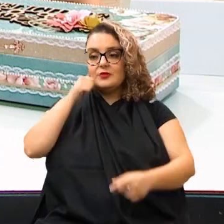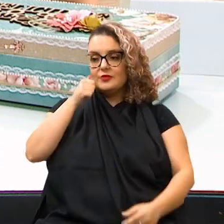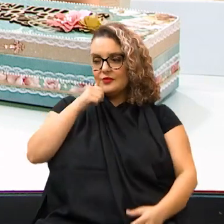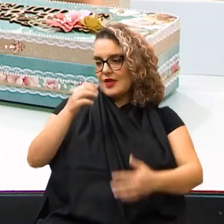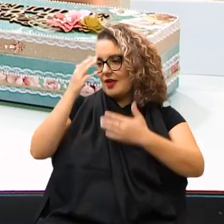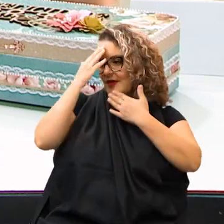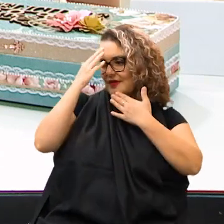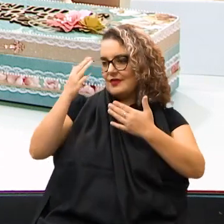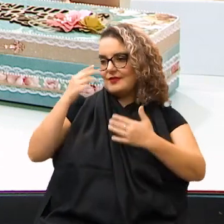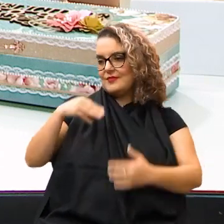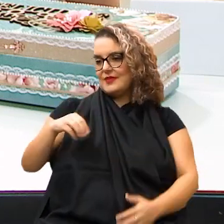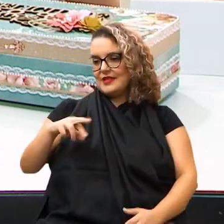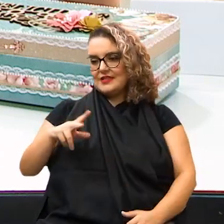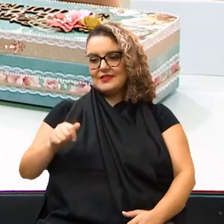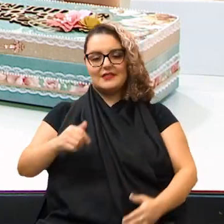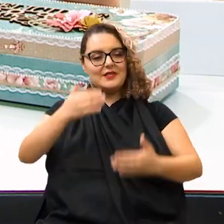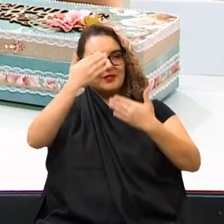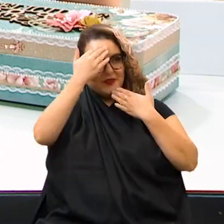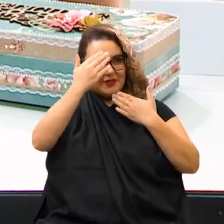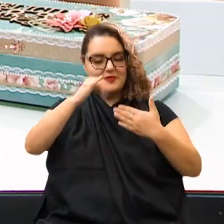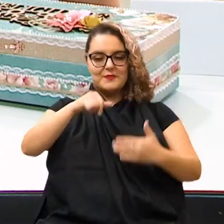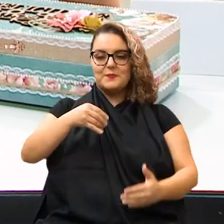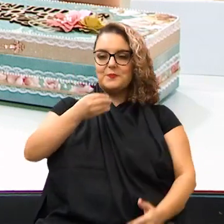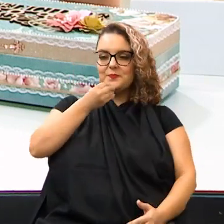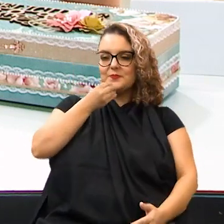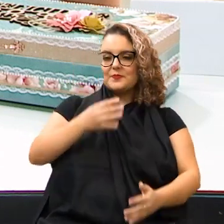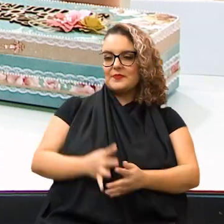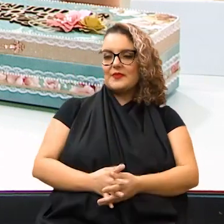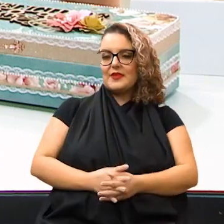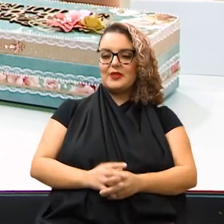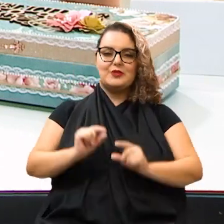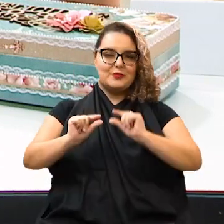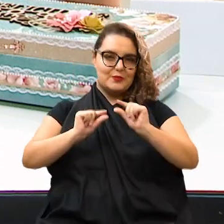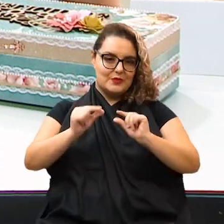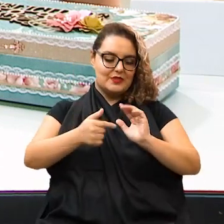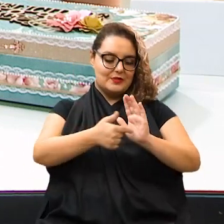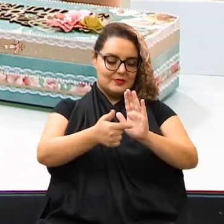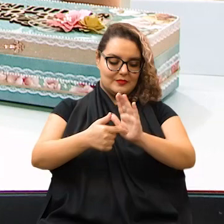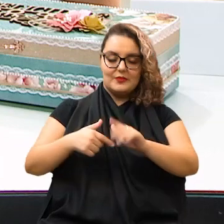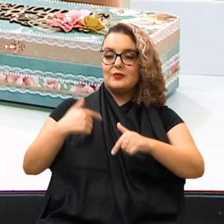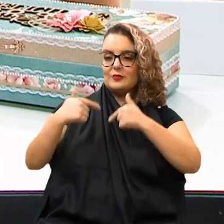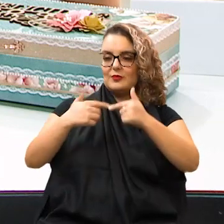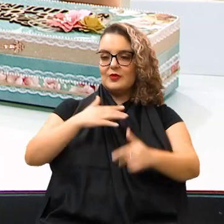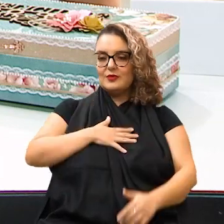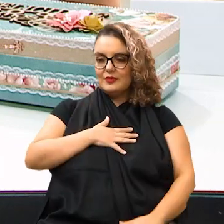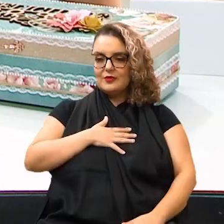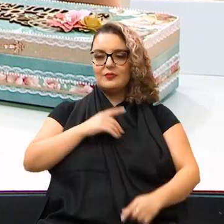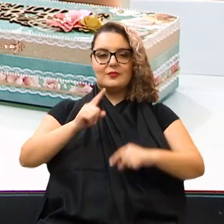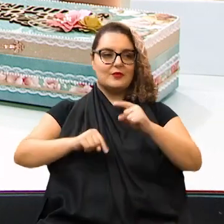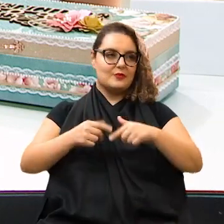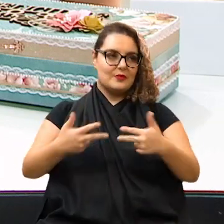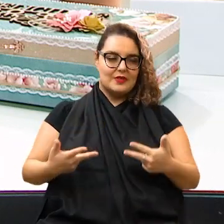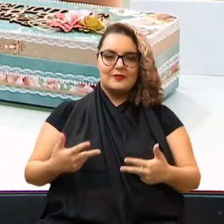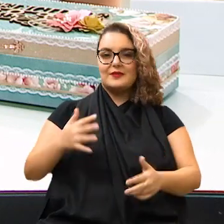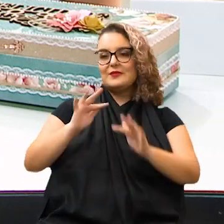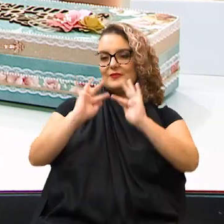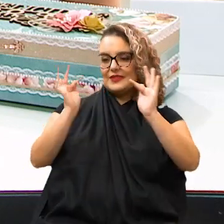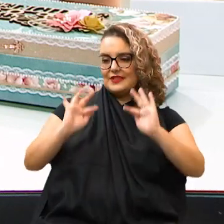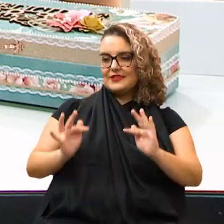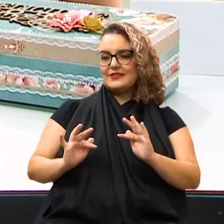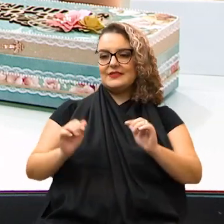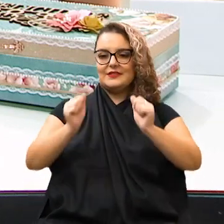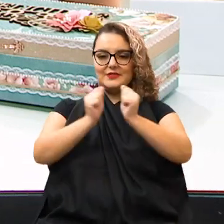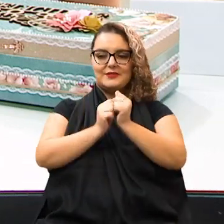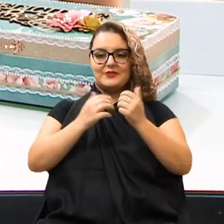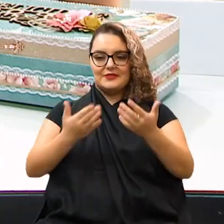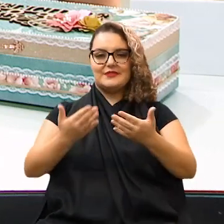mulheres. Muito obrigada, Marisa. Imagina, eu agradeço a oportunidade de poder mostrar um pouquinho do meu trabalho, do meu material. Fico muito feliz de